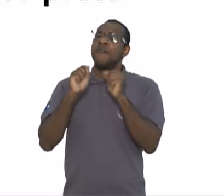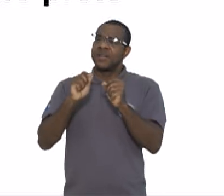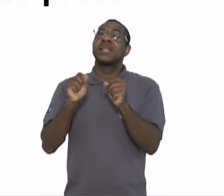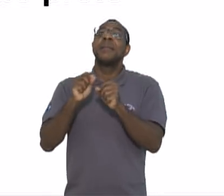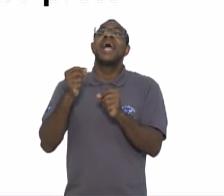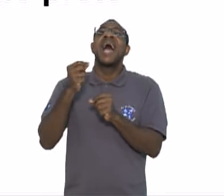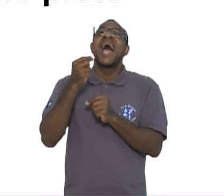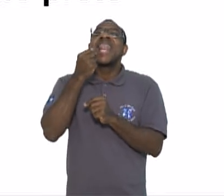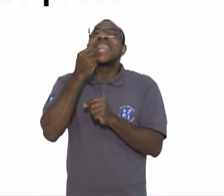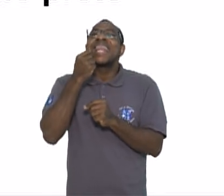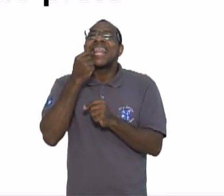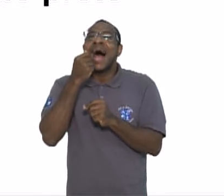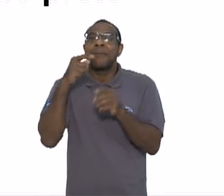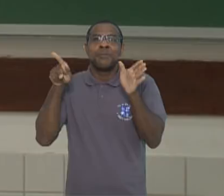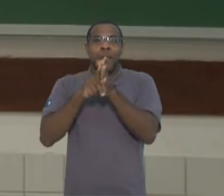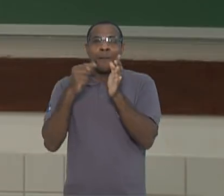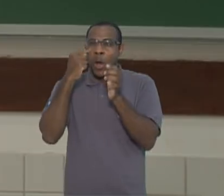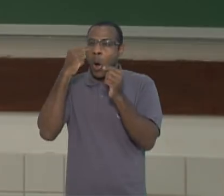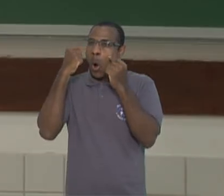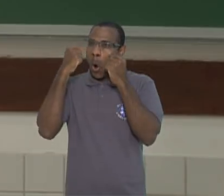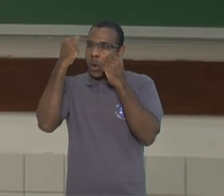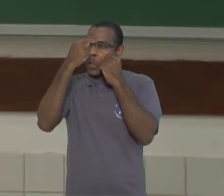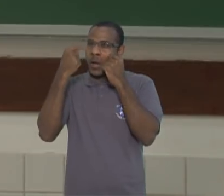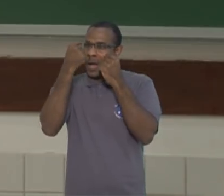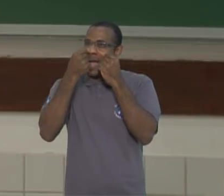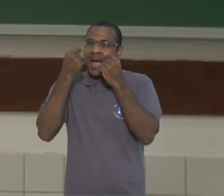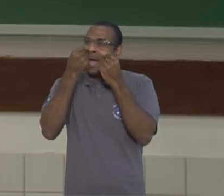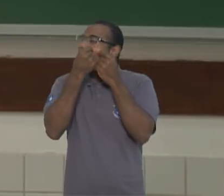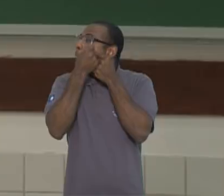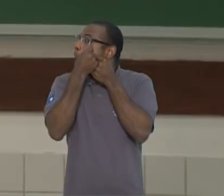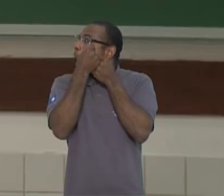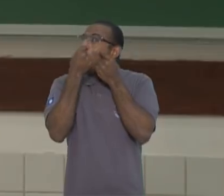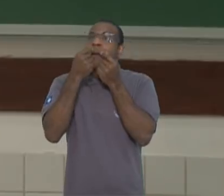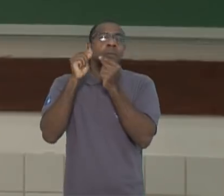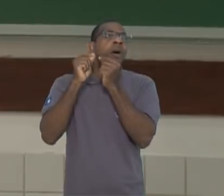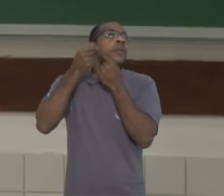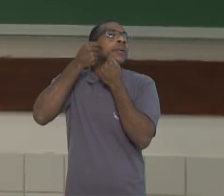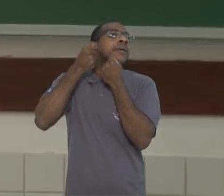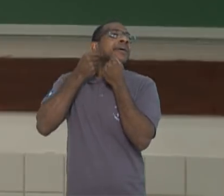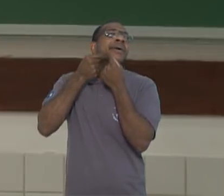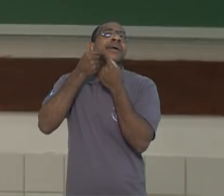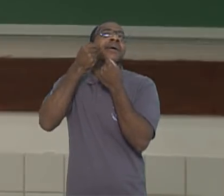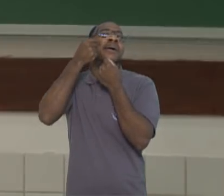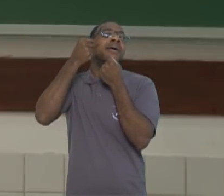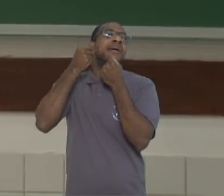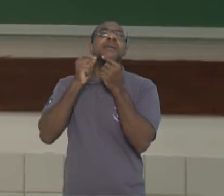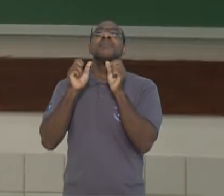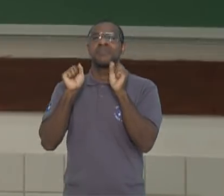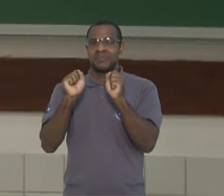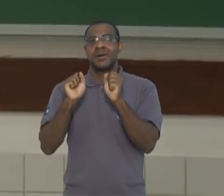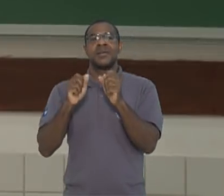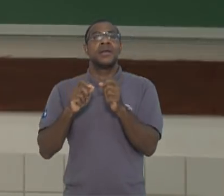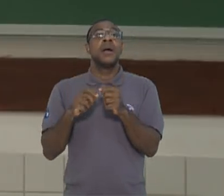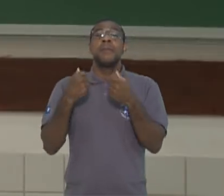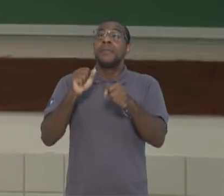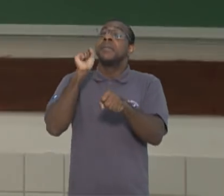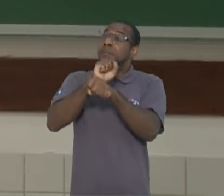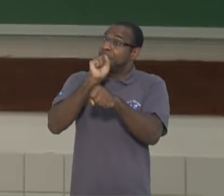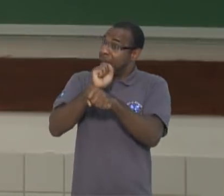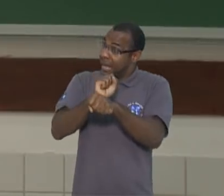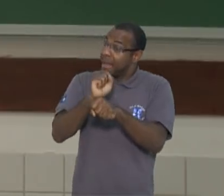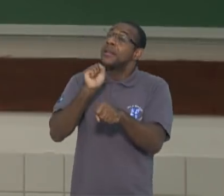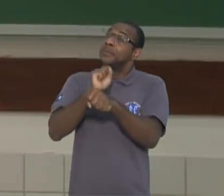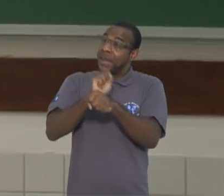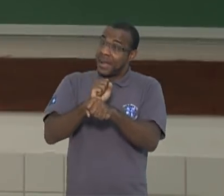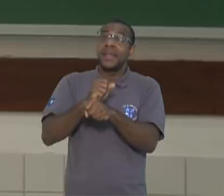para contornar os desenhos. Mais importante, para passar o lápis de olho, né, preto ali, você precisa esperar